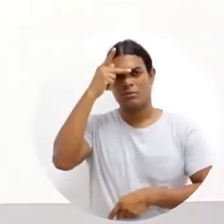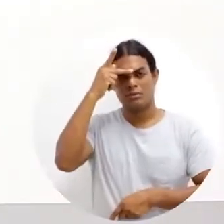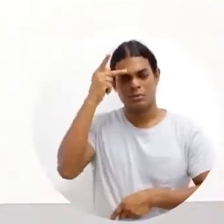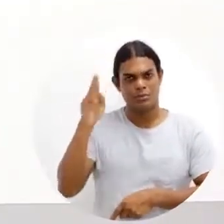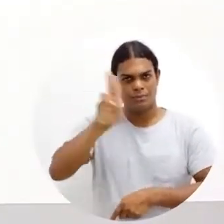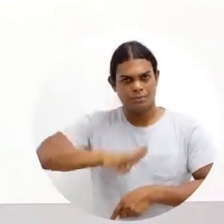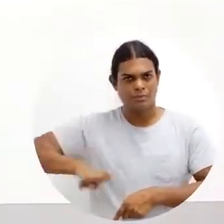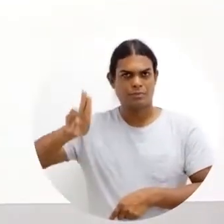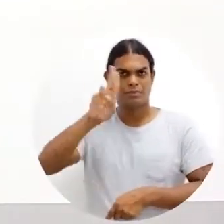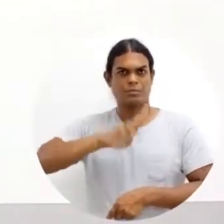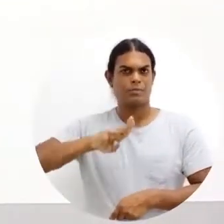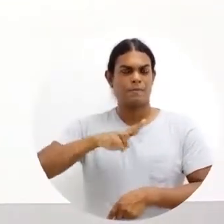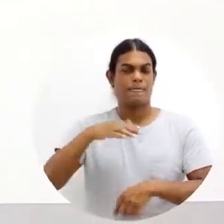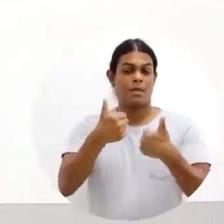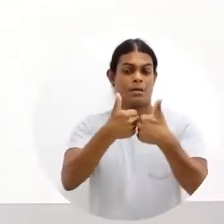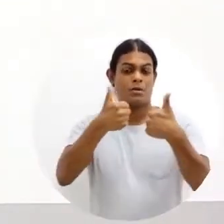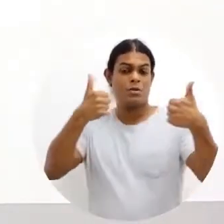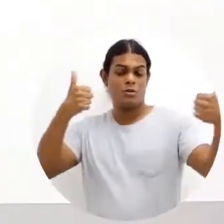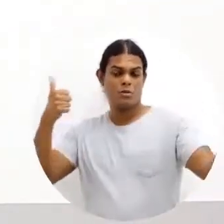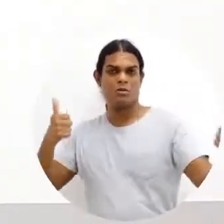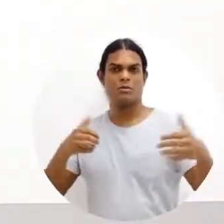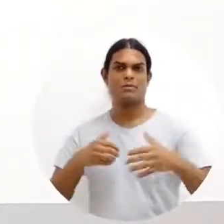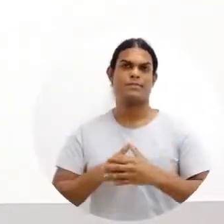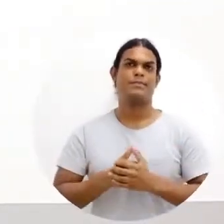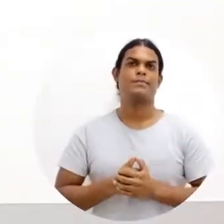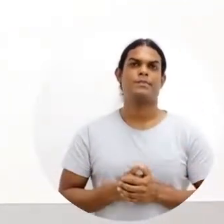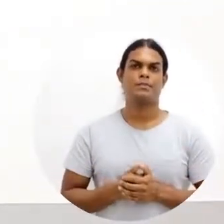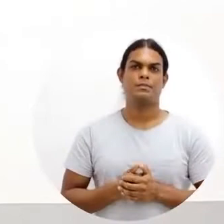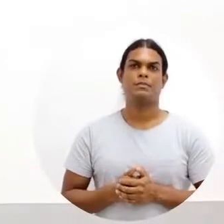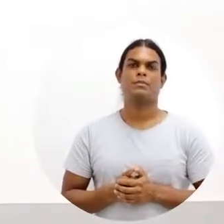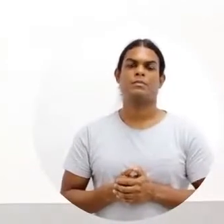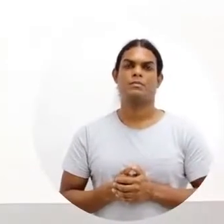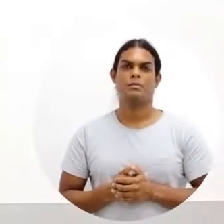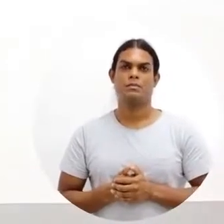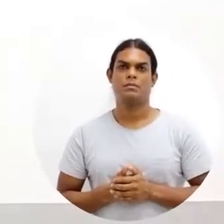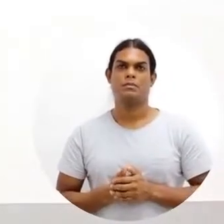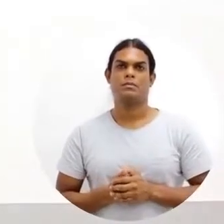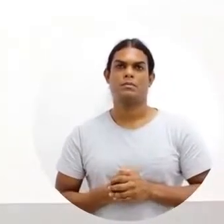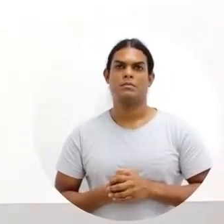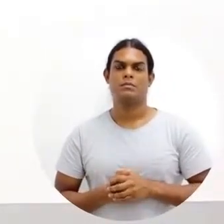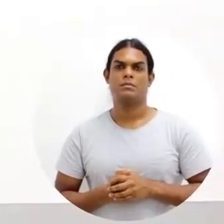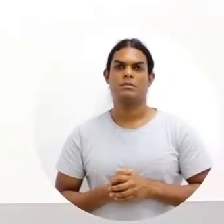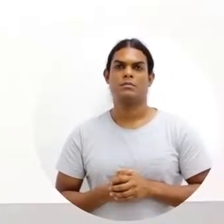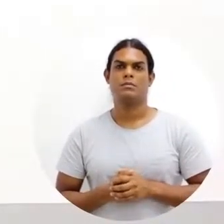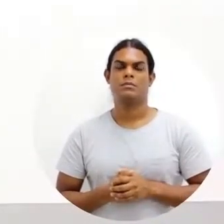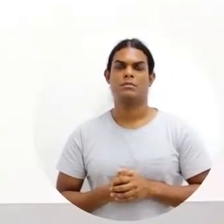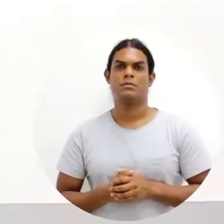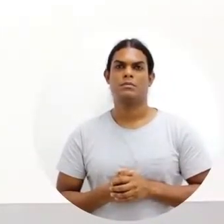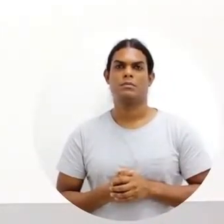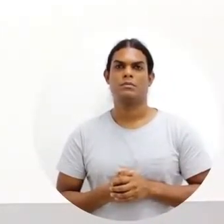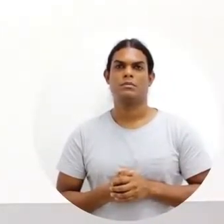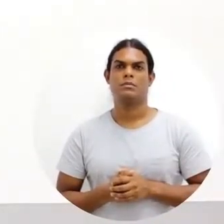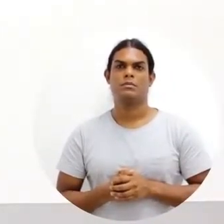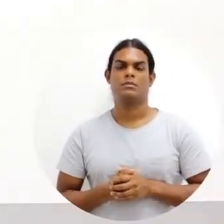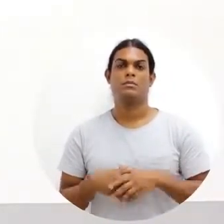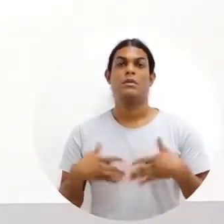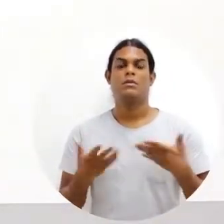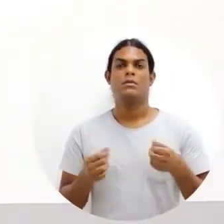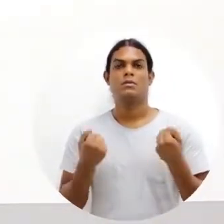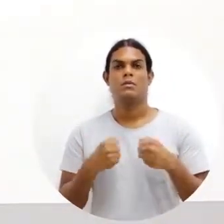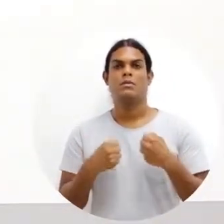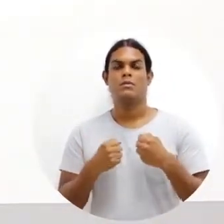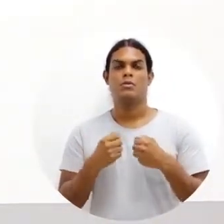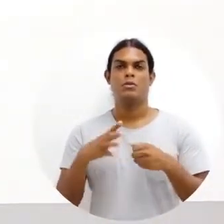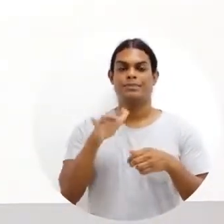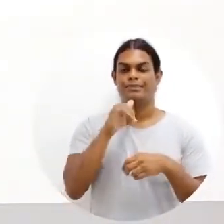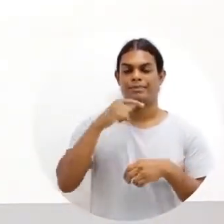tempo, e as alterações que são feitas naquele documento aparecem em tempo real para outra pessoa que está lá do outro lado da tela. Então você pode